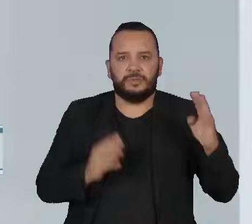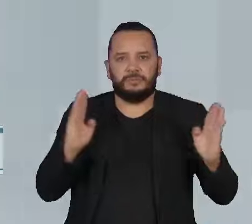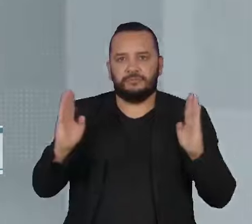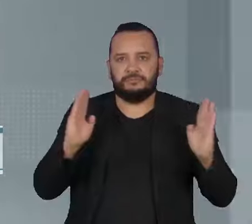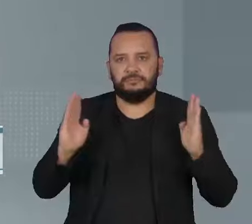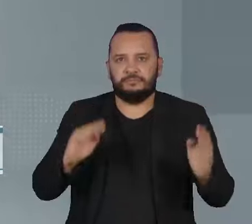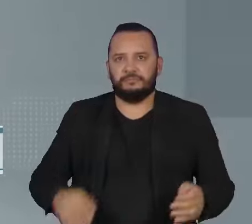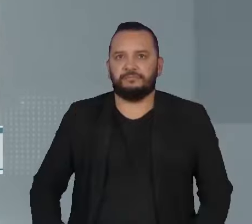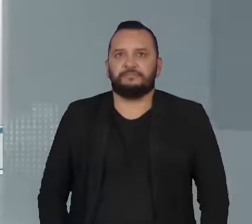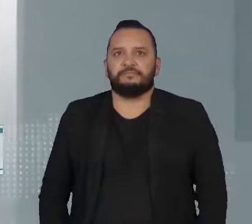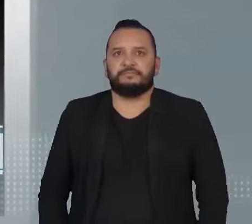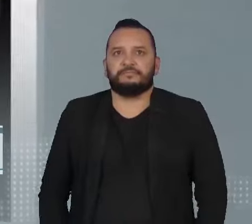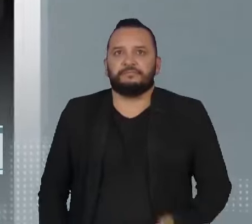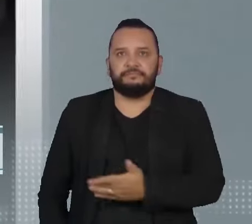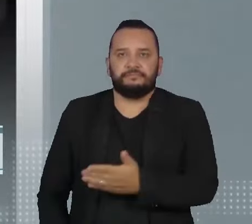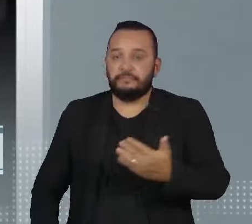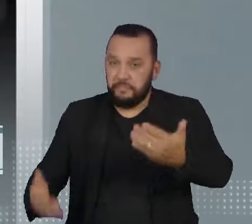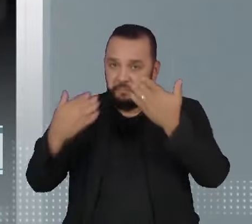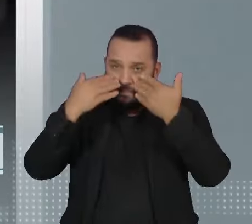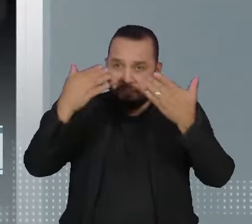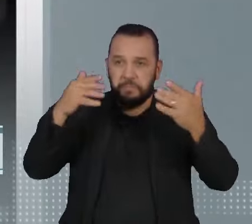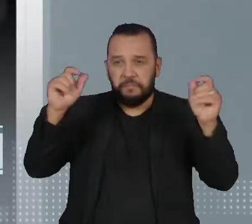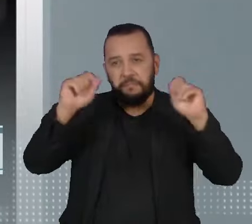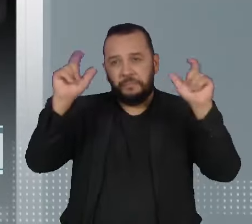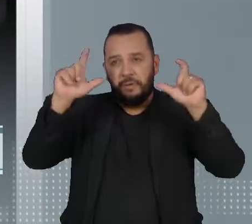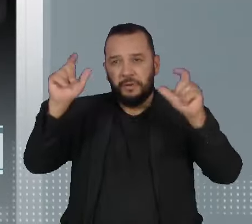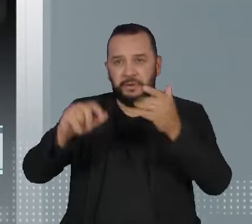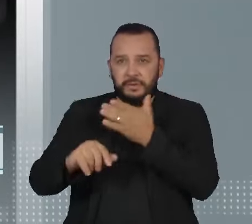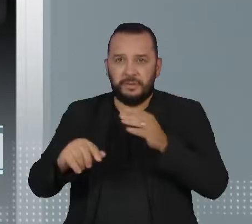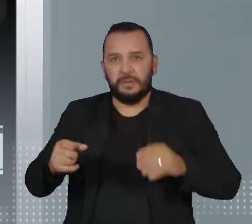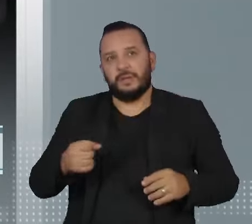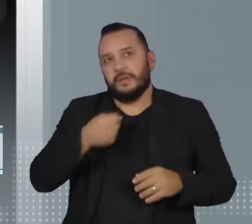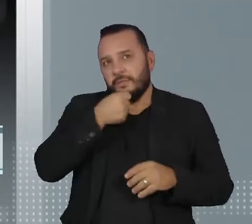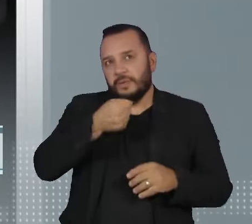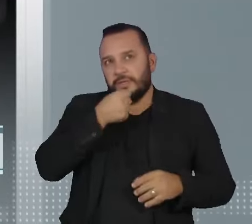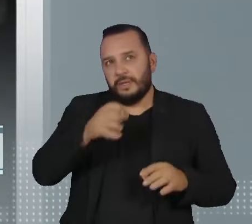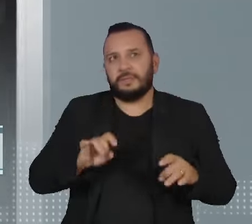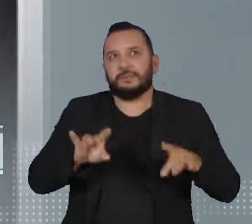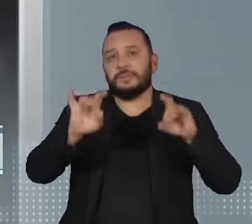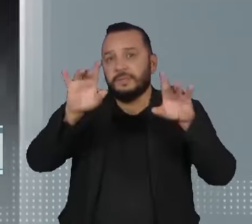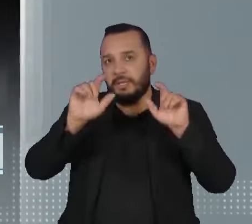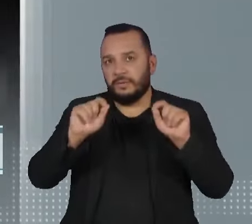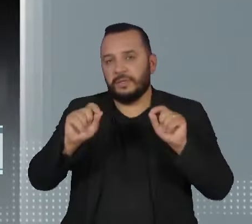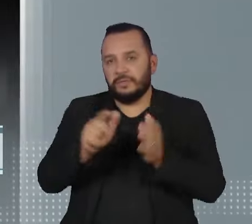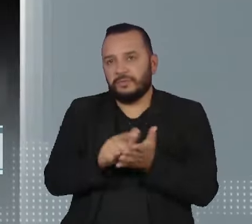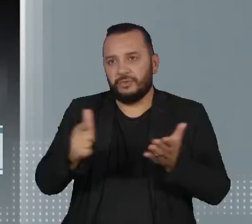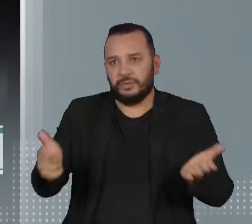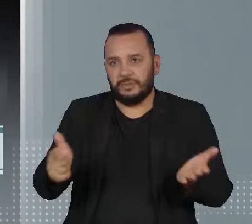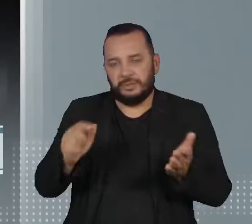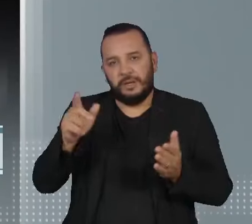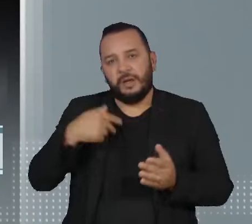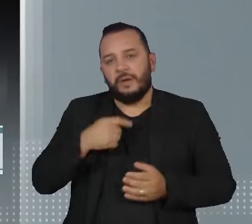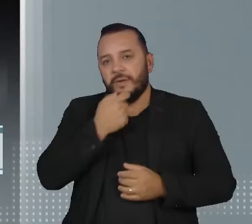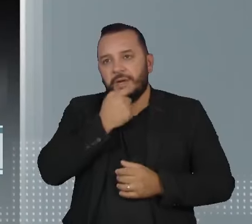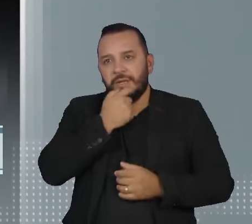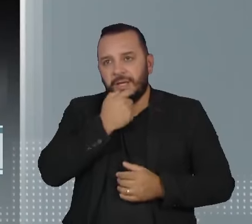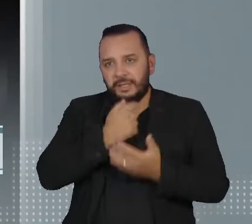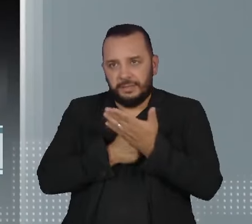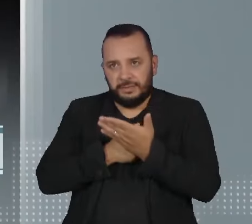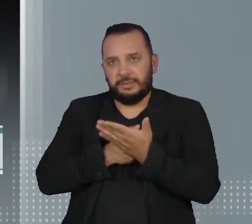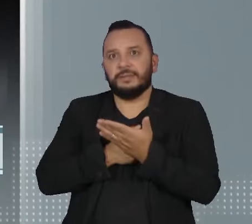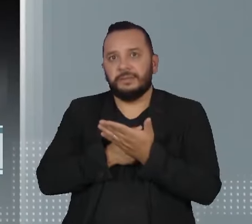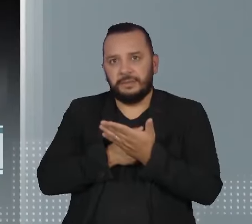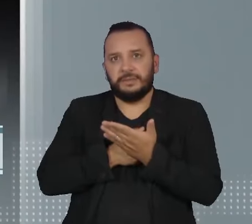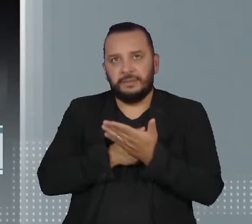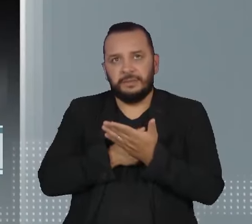2014 o escândalo voltou à tona numa reportagem especial do jornal britânico the guardian que